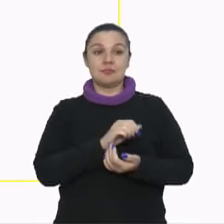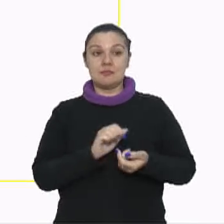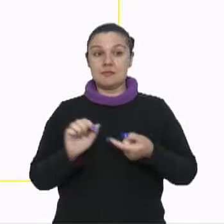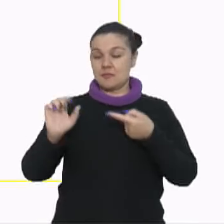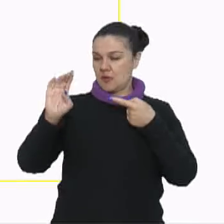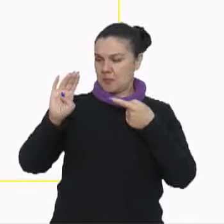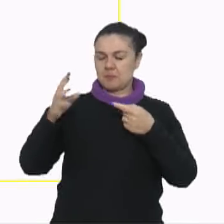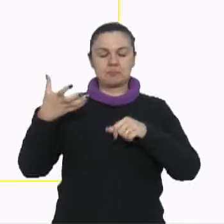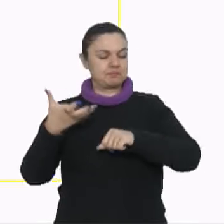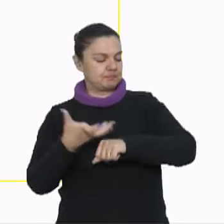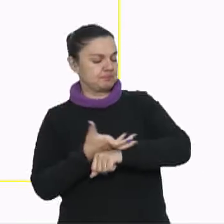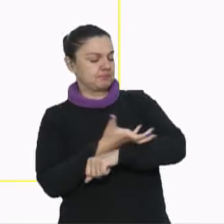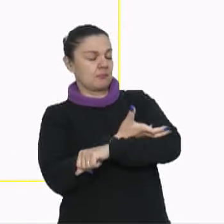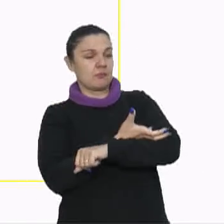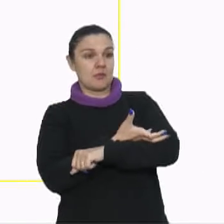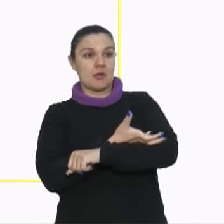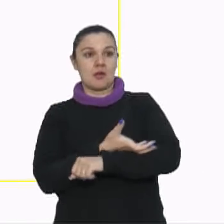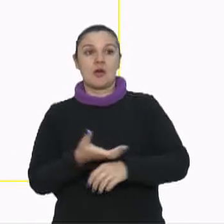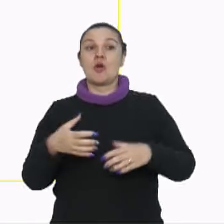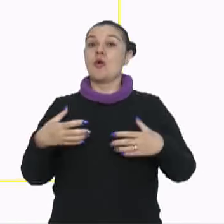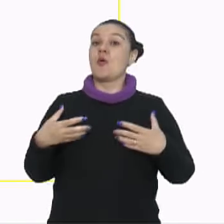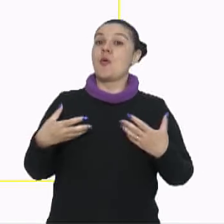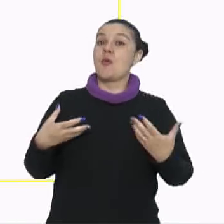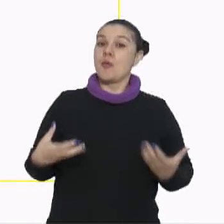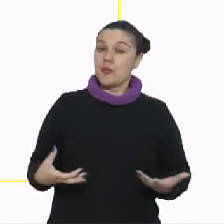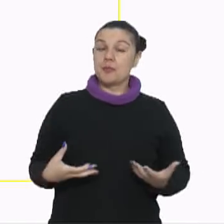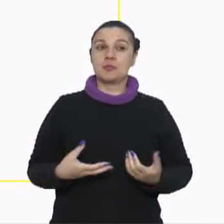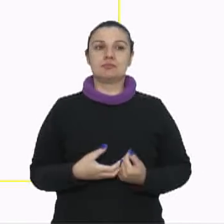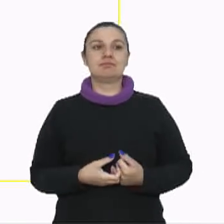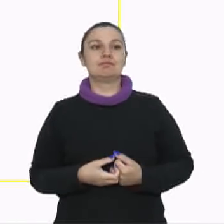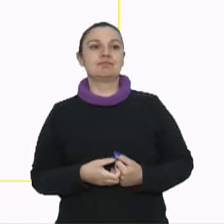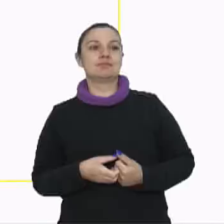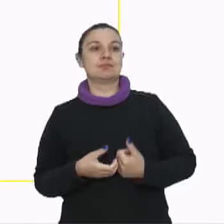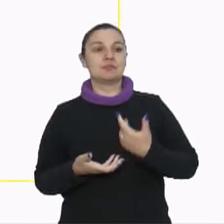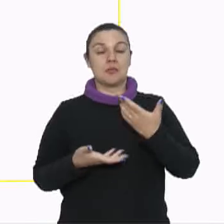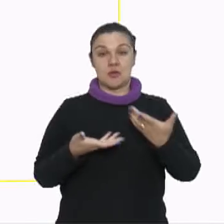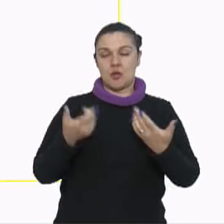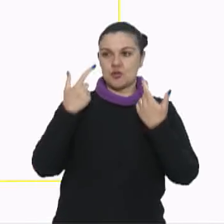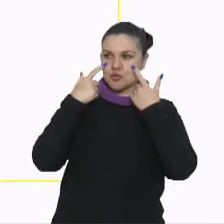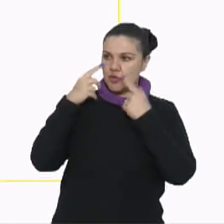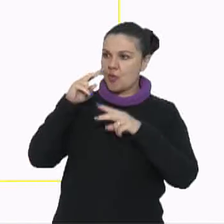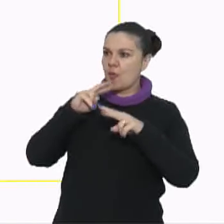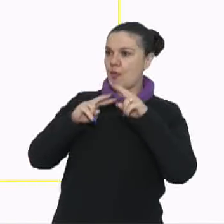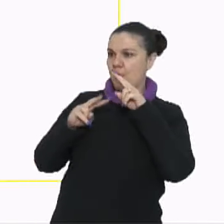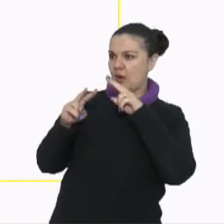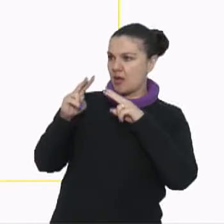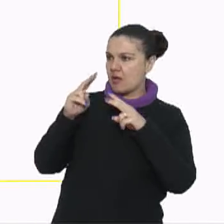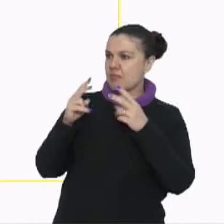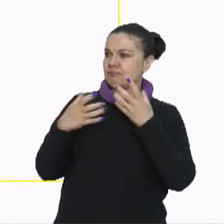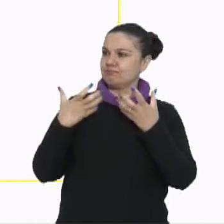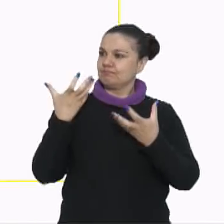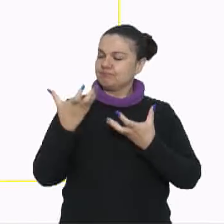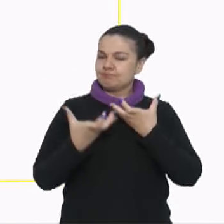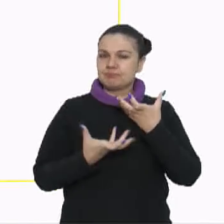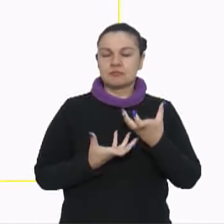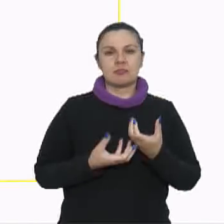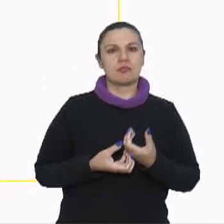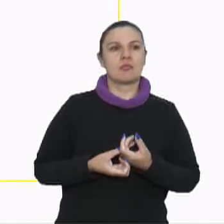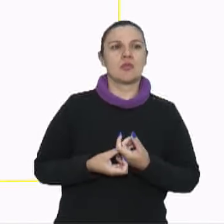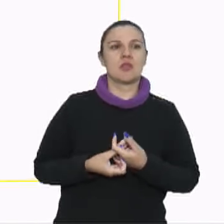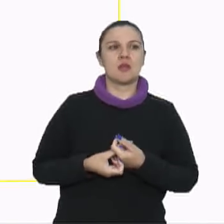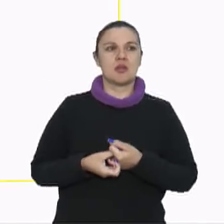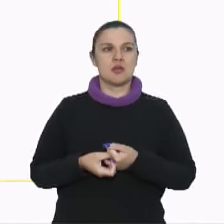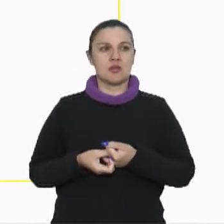Nível emocional, sentimentos. Então, aqui tato, então será, tato a gente poderia pensar em